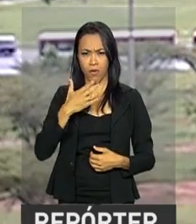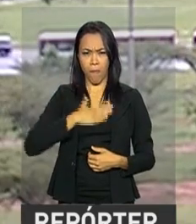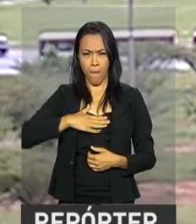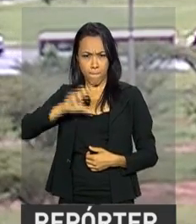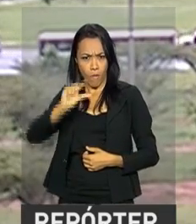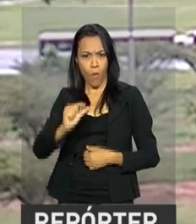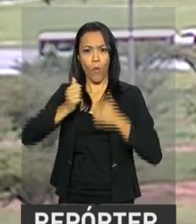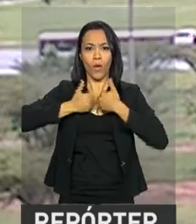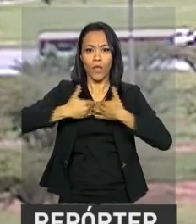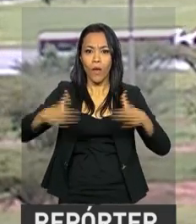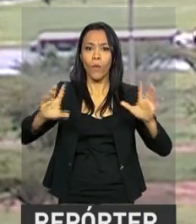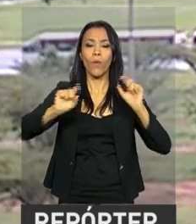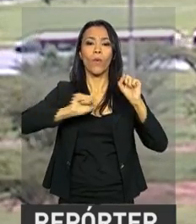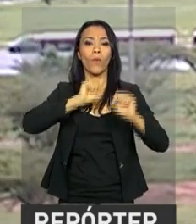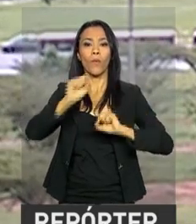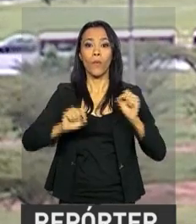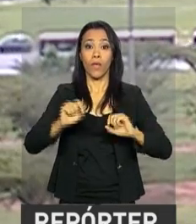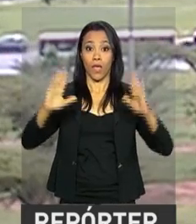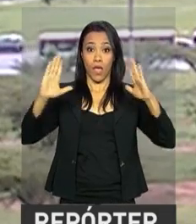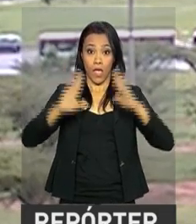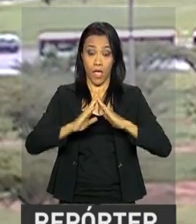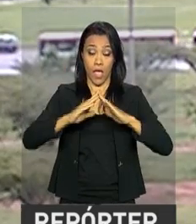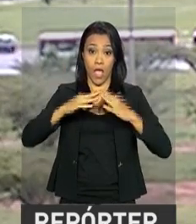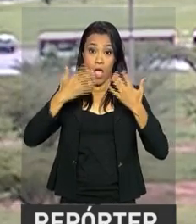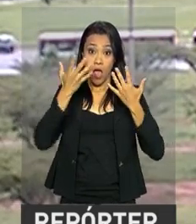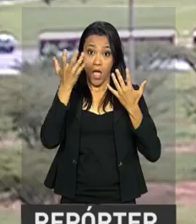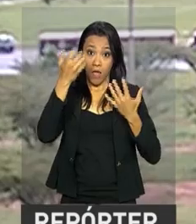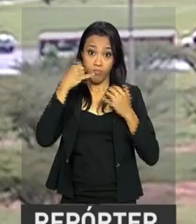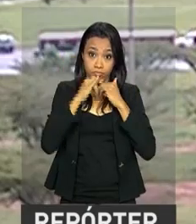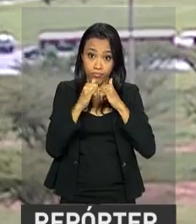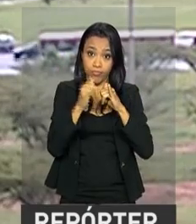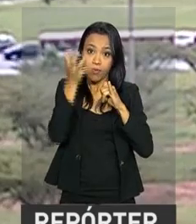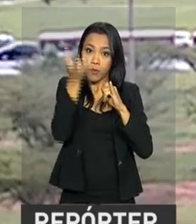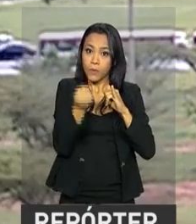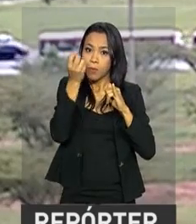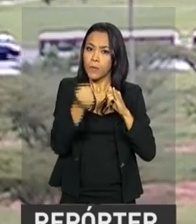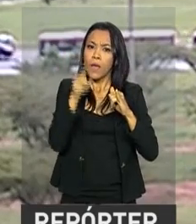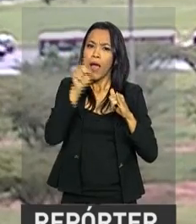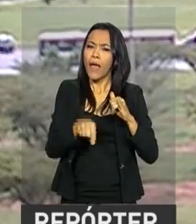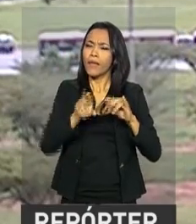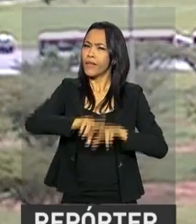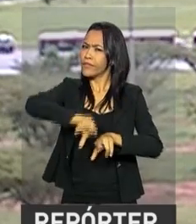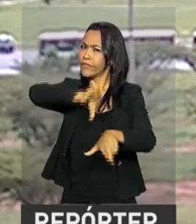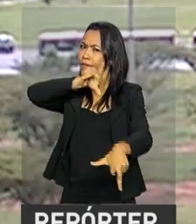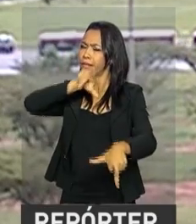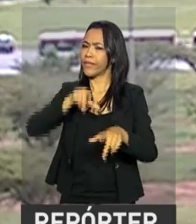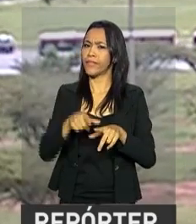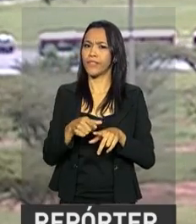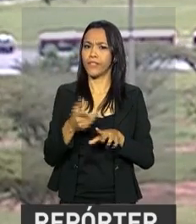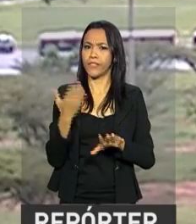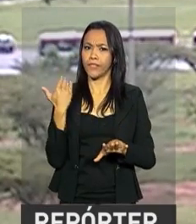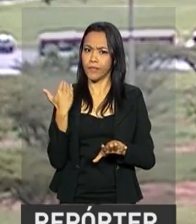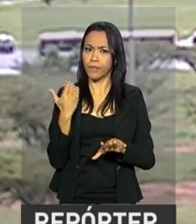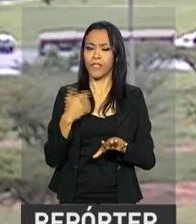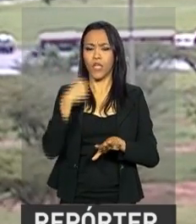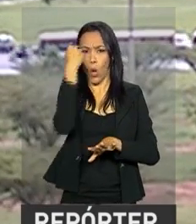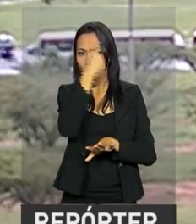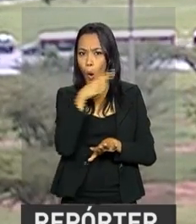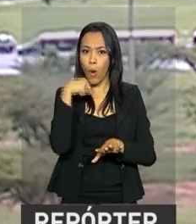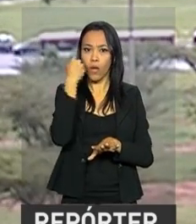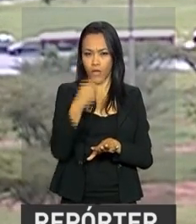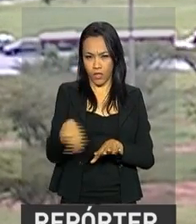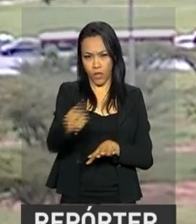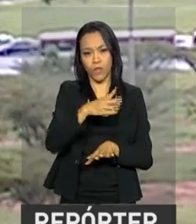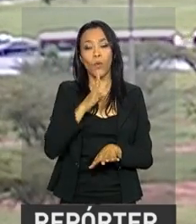energia solar que é capaz de gerar 60 kilowatts pico essa medida é diferente daquela de kilowatts hora por que a gente